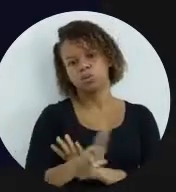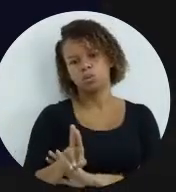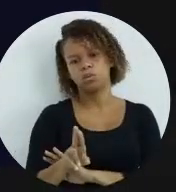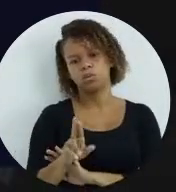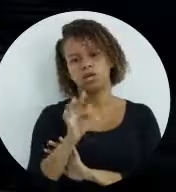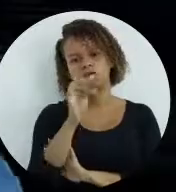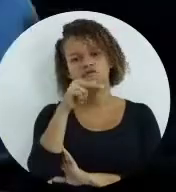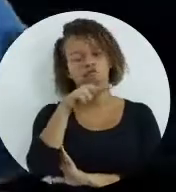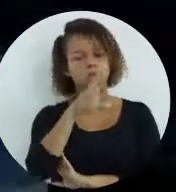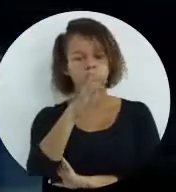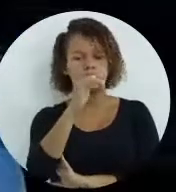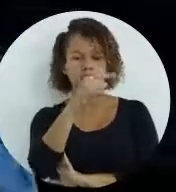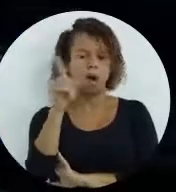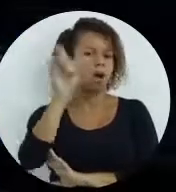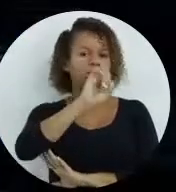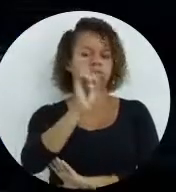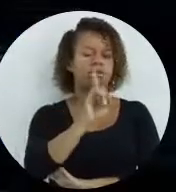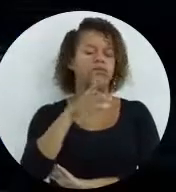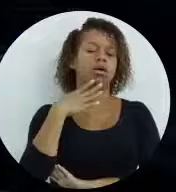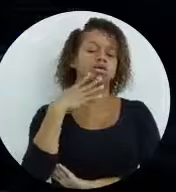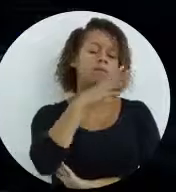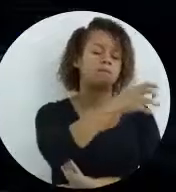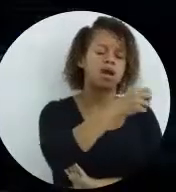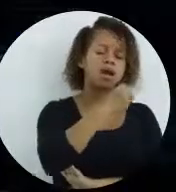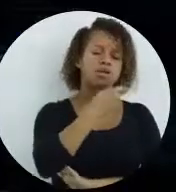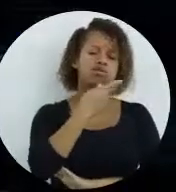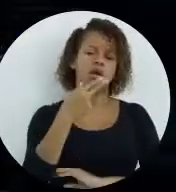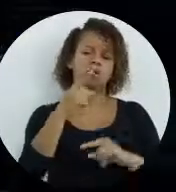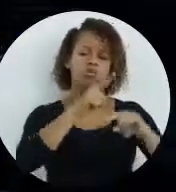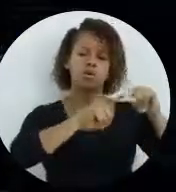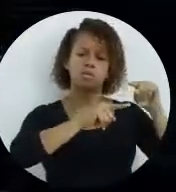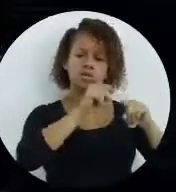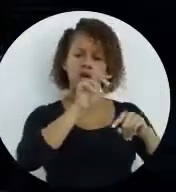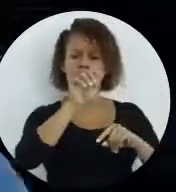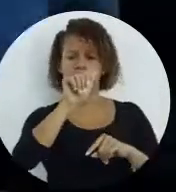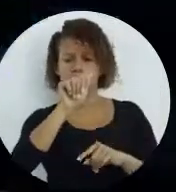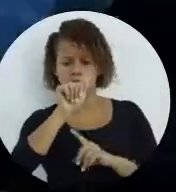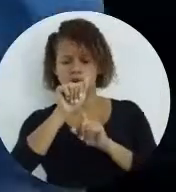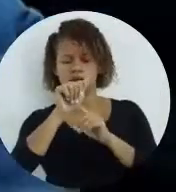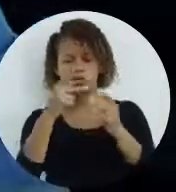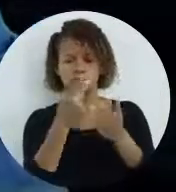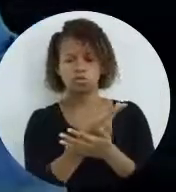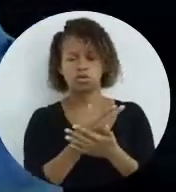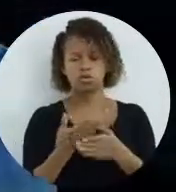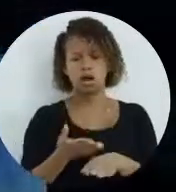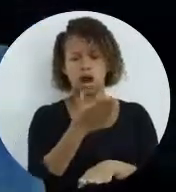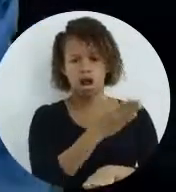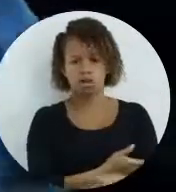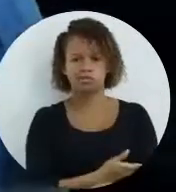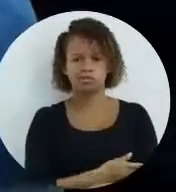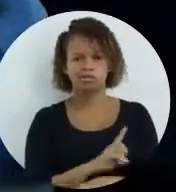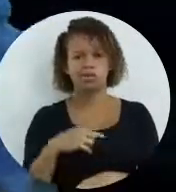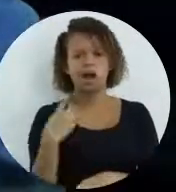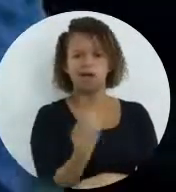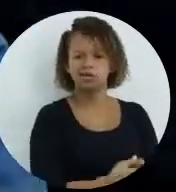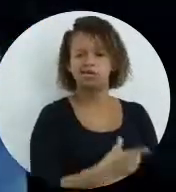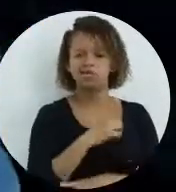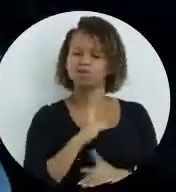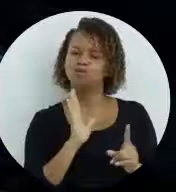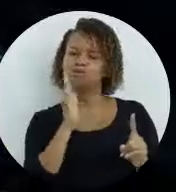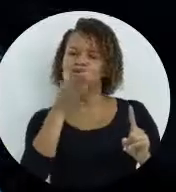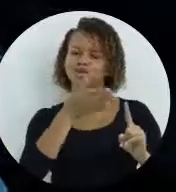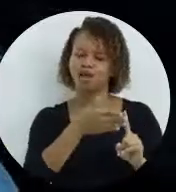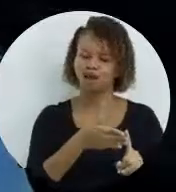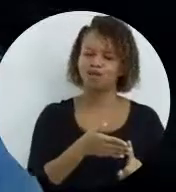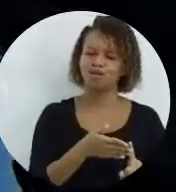função, que a gente só está pegando os valores do objeto A, que foi construído antes. Então, a gente tem um